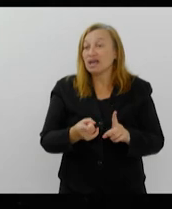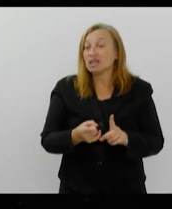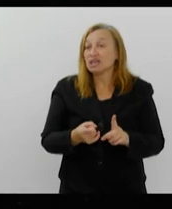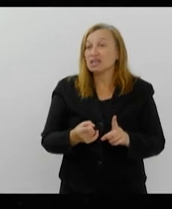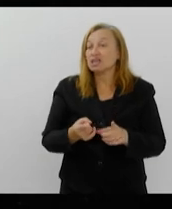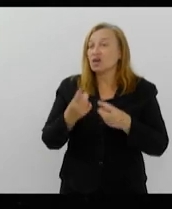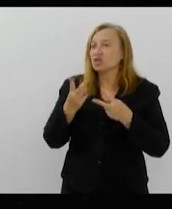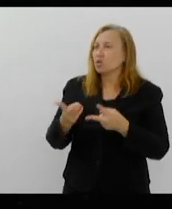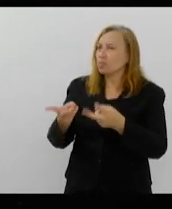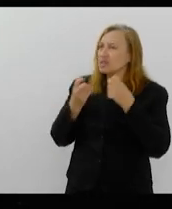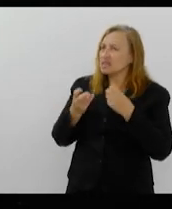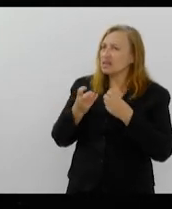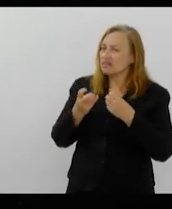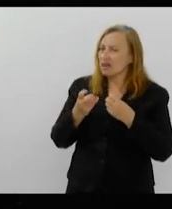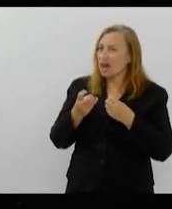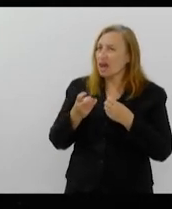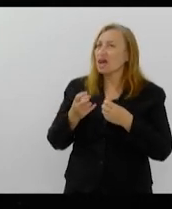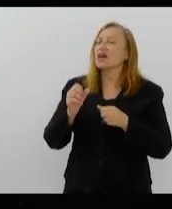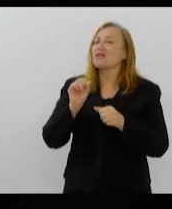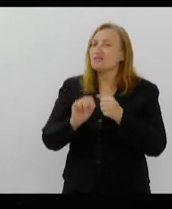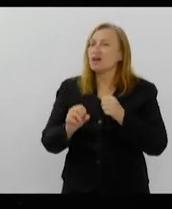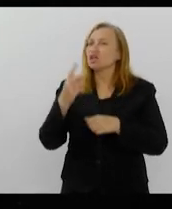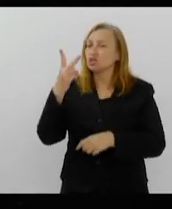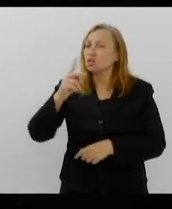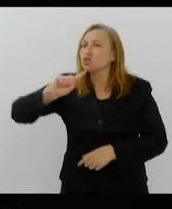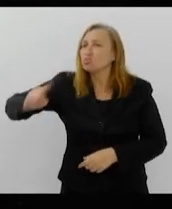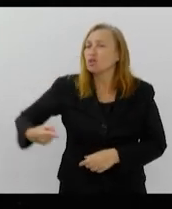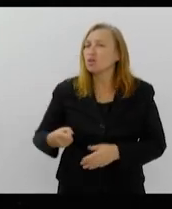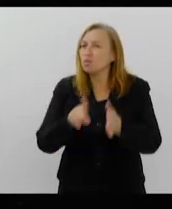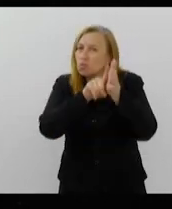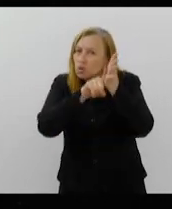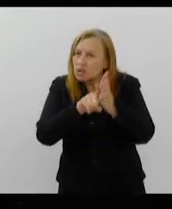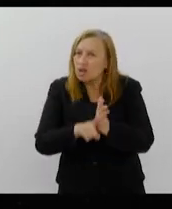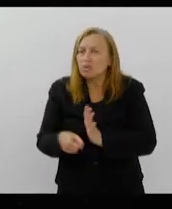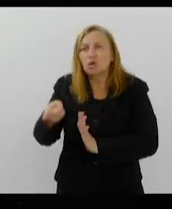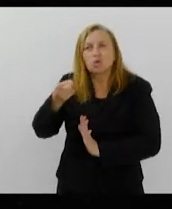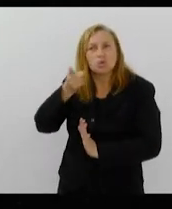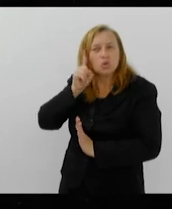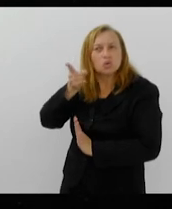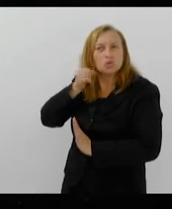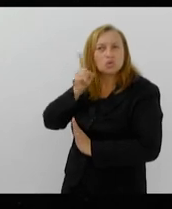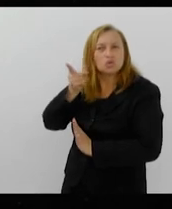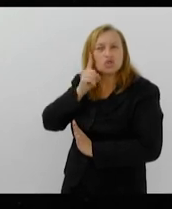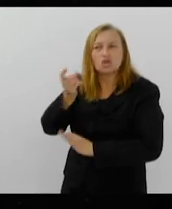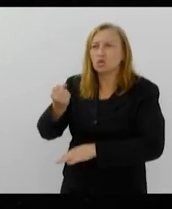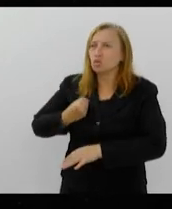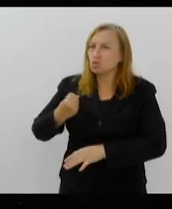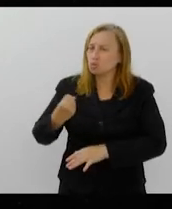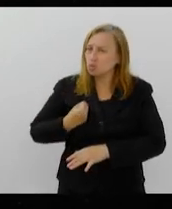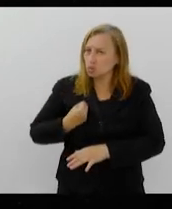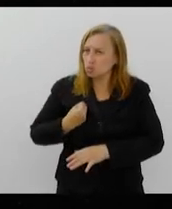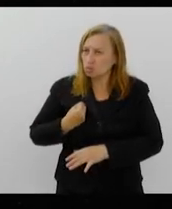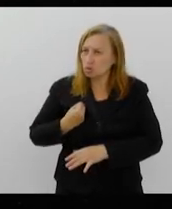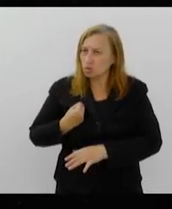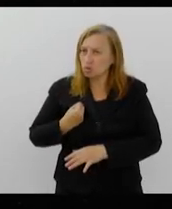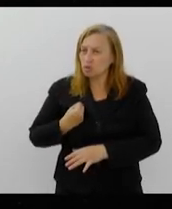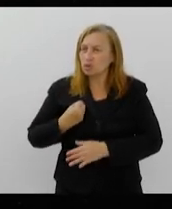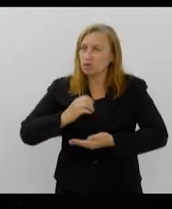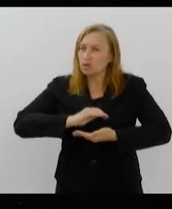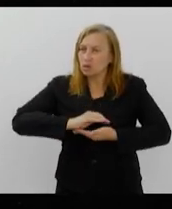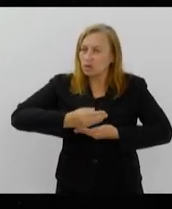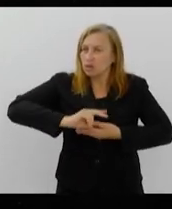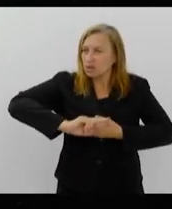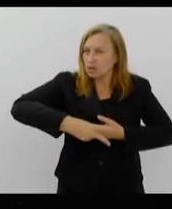mil exames de sangue por dia e o número de transplantados no ano de 2023